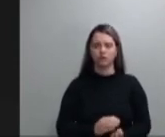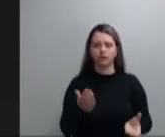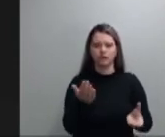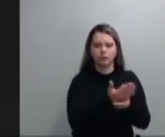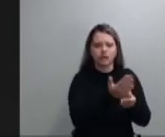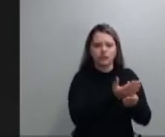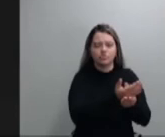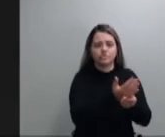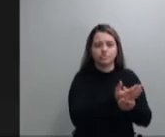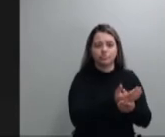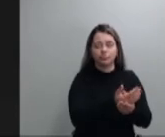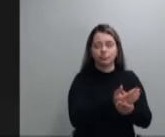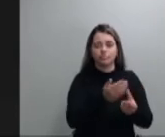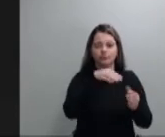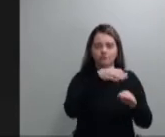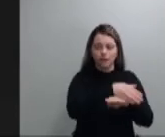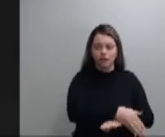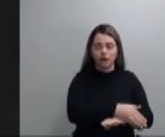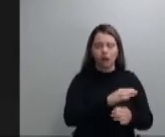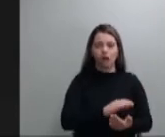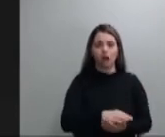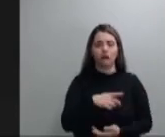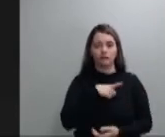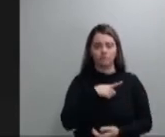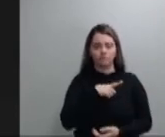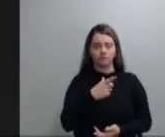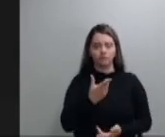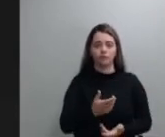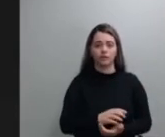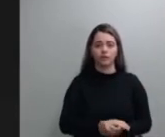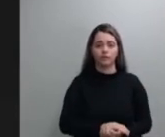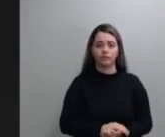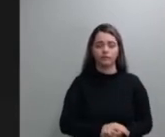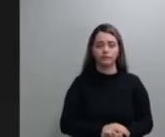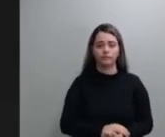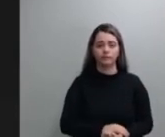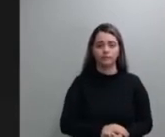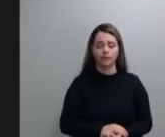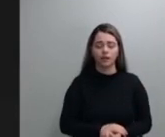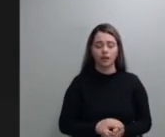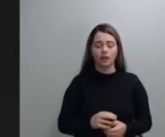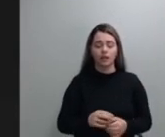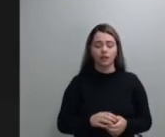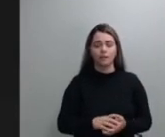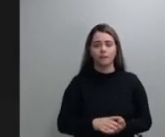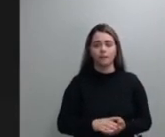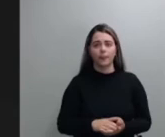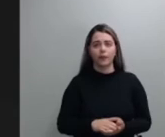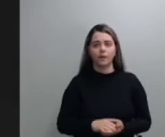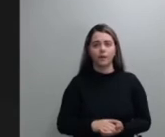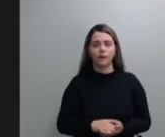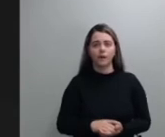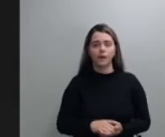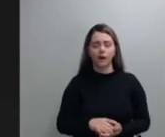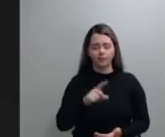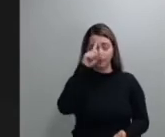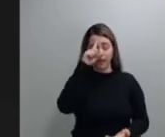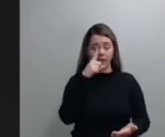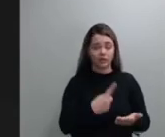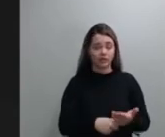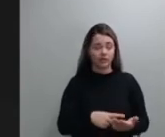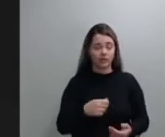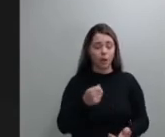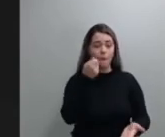considerando que a redução da base de cálculo na venda de mercadoria decorreu do fato que na sua aquisição foi pago